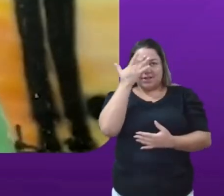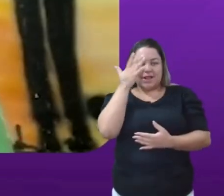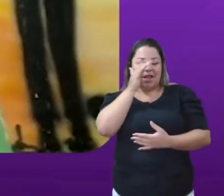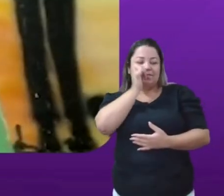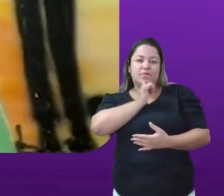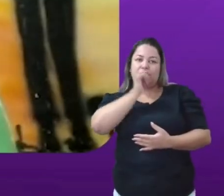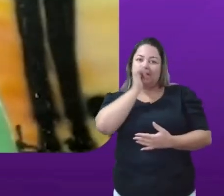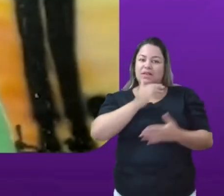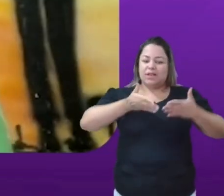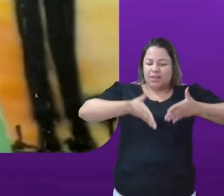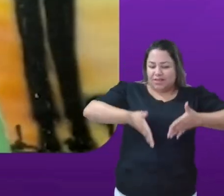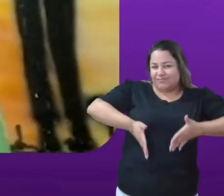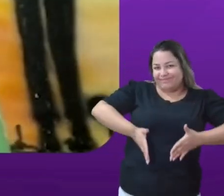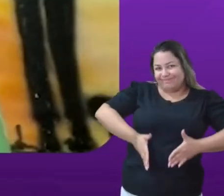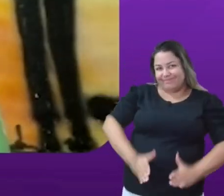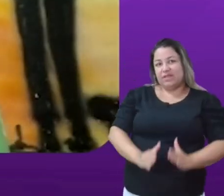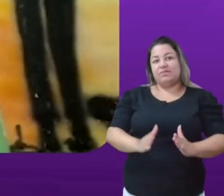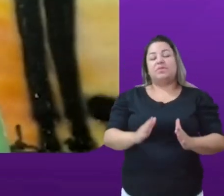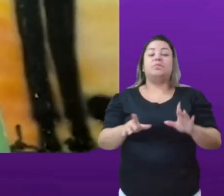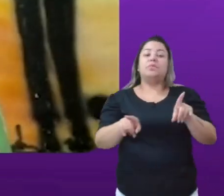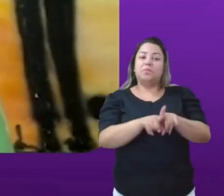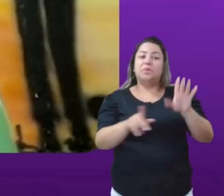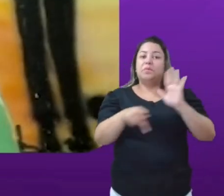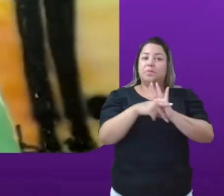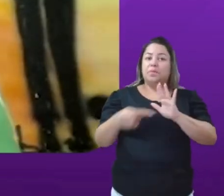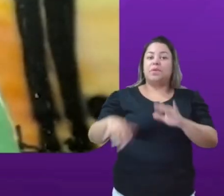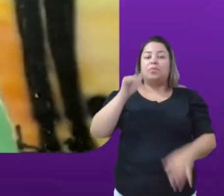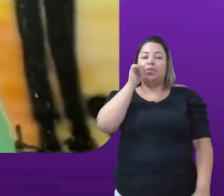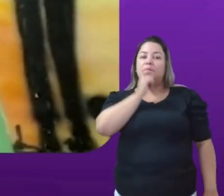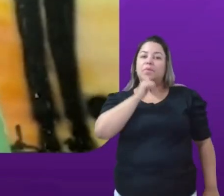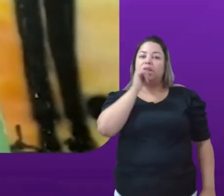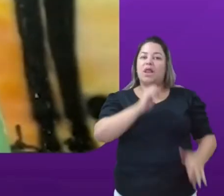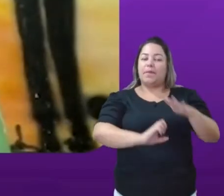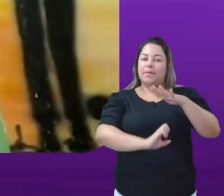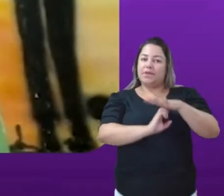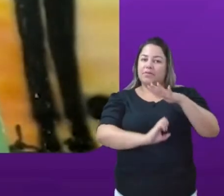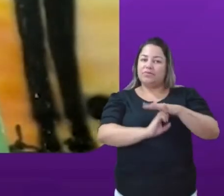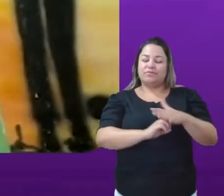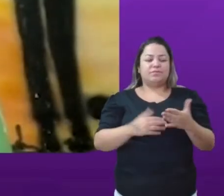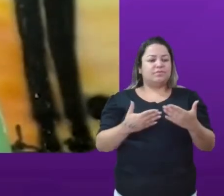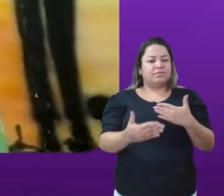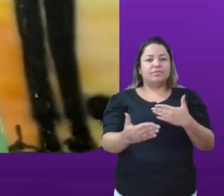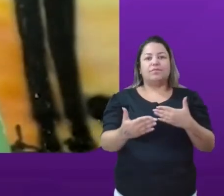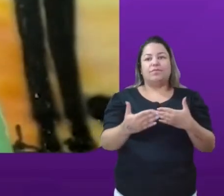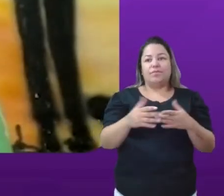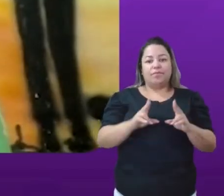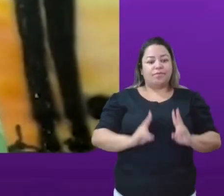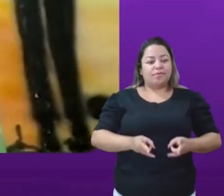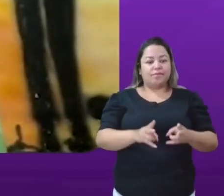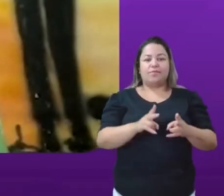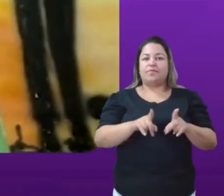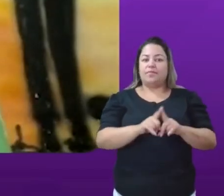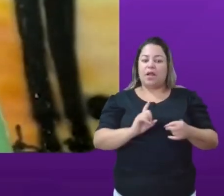seu nascimento. Porque a mulher, ela empreende desde sempre. Ela administra a